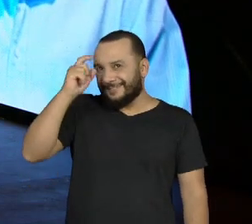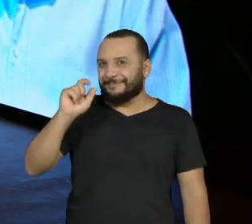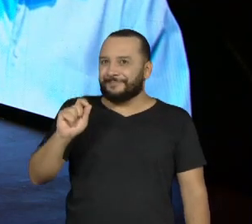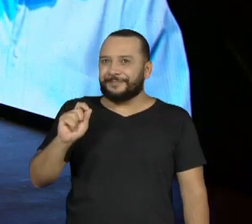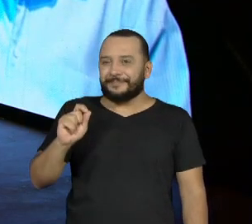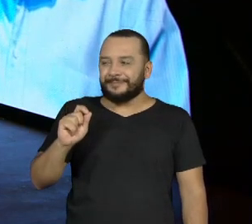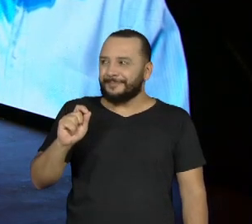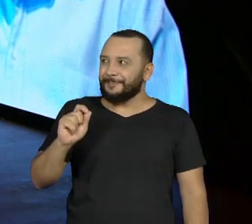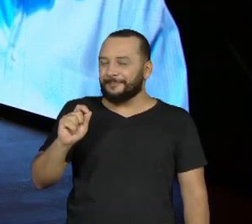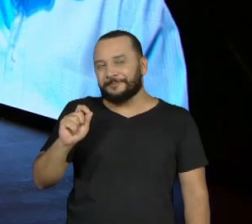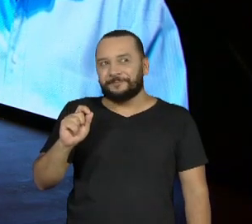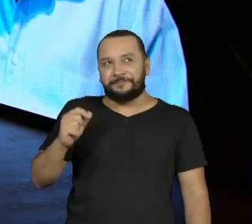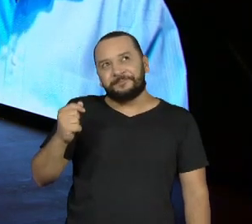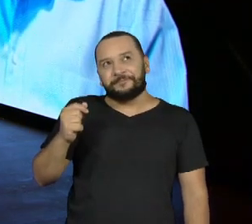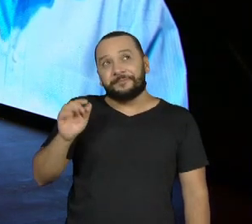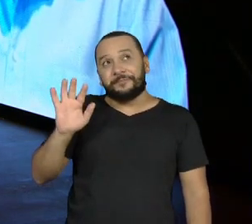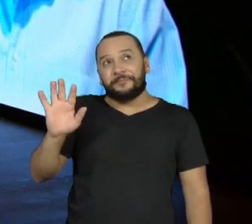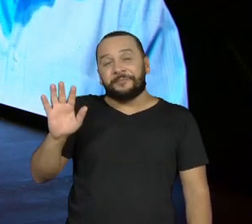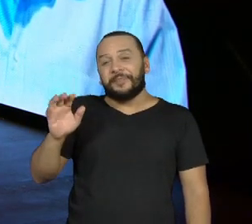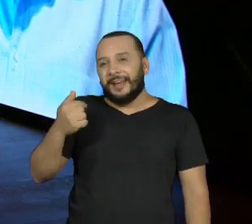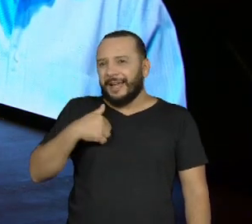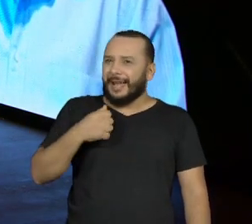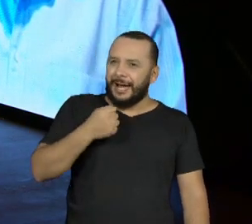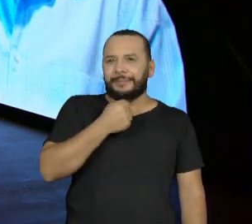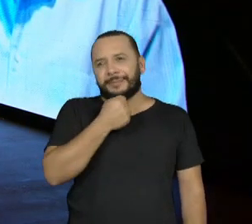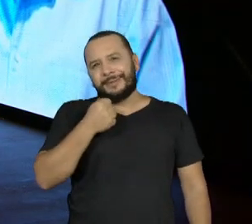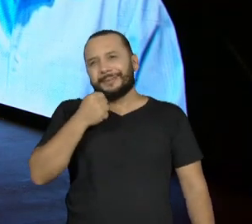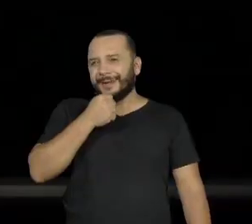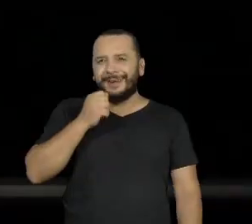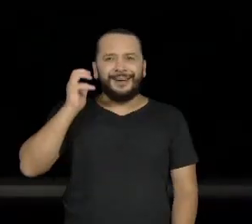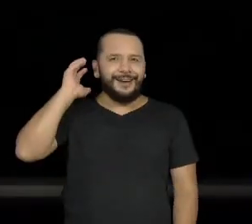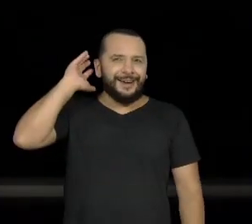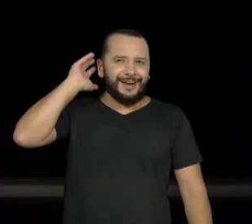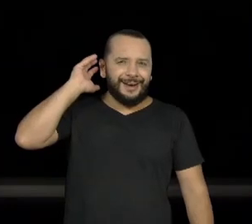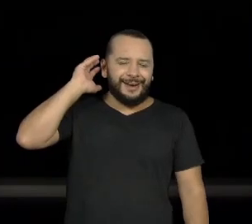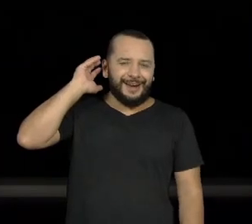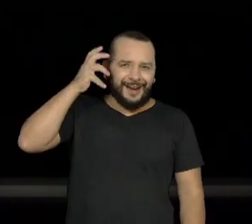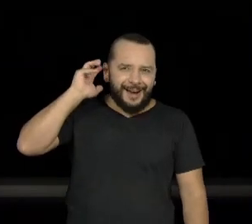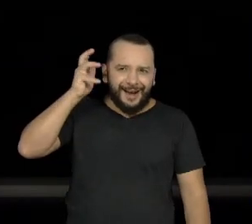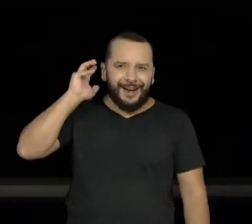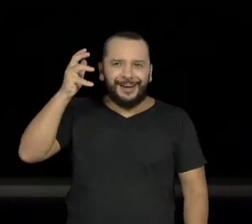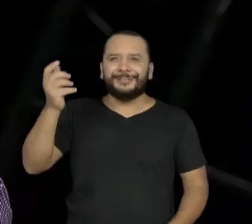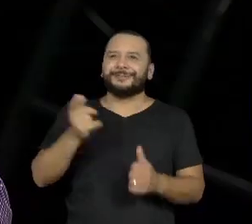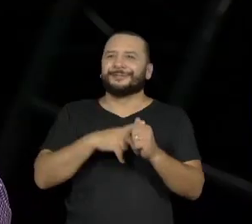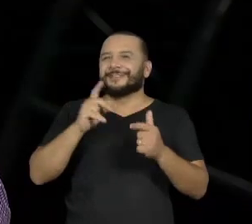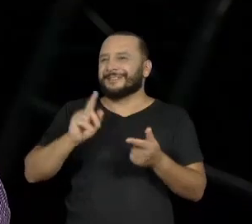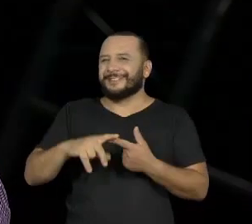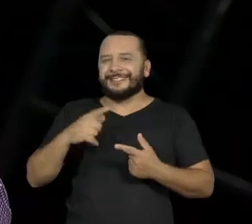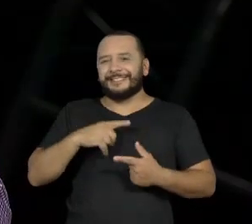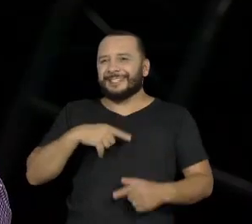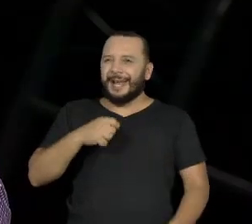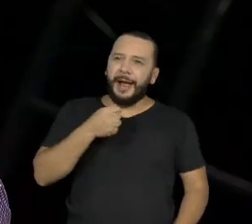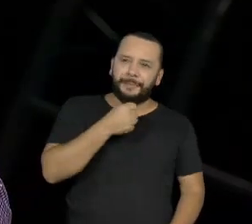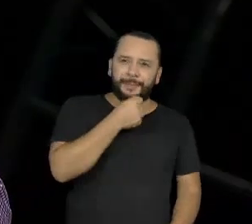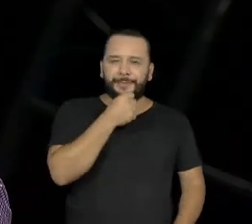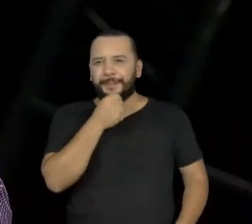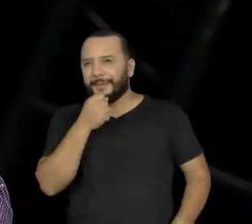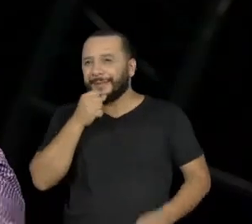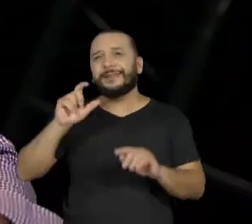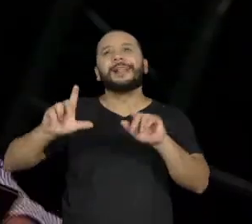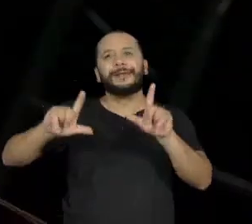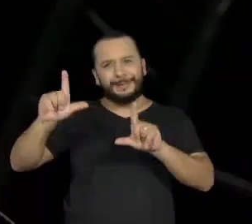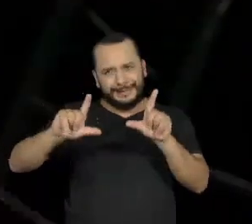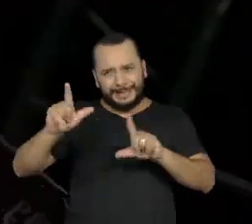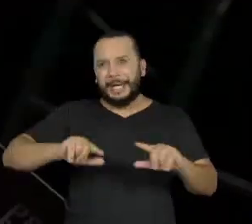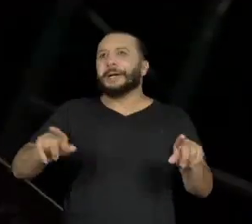objetivo. Mas eu cantei na rádio, em rádios, em programas de calor. Em todos os programas de calor que